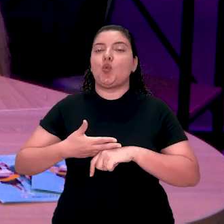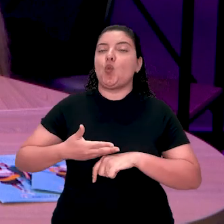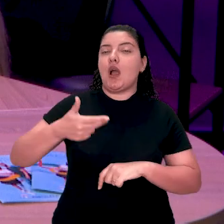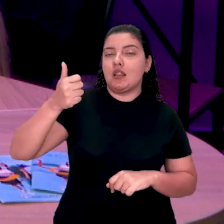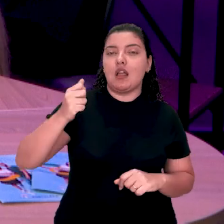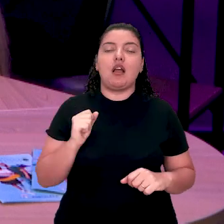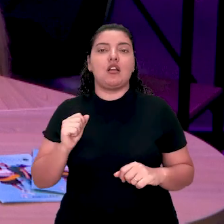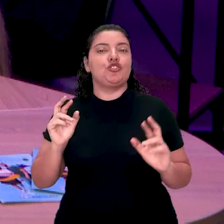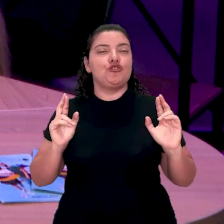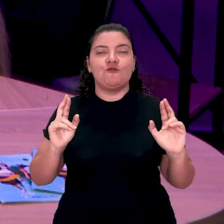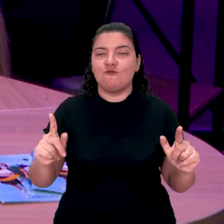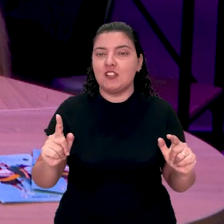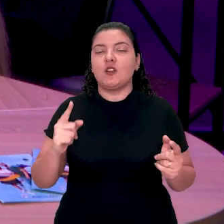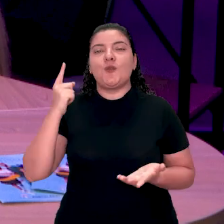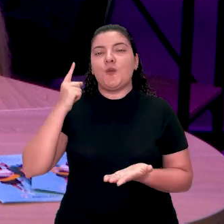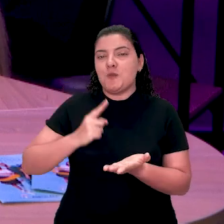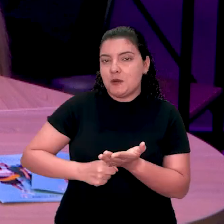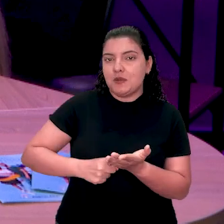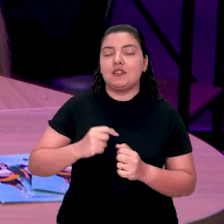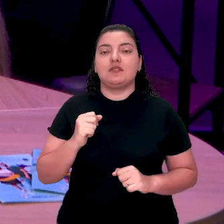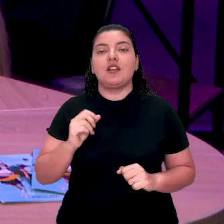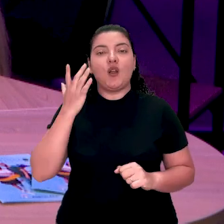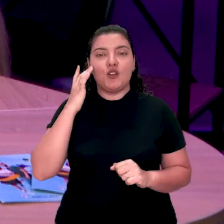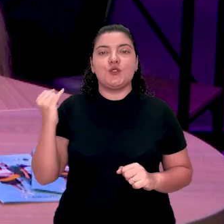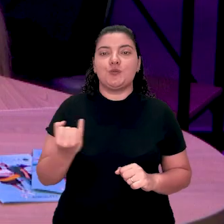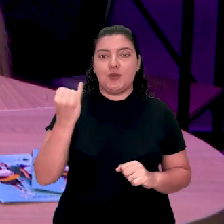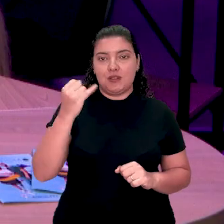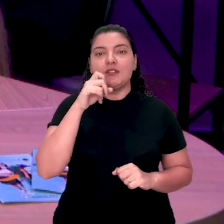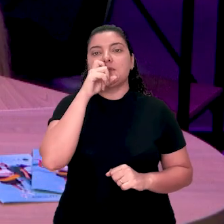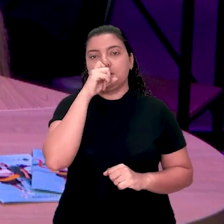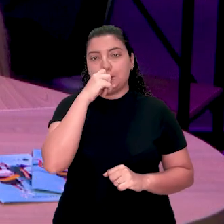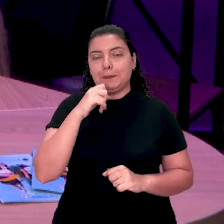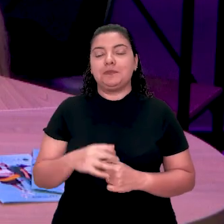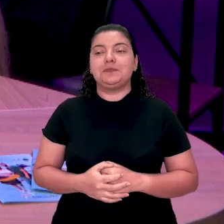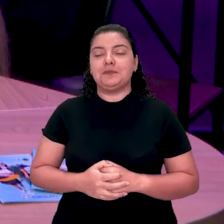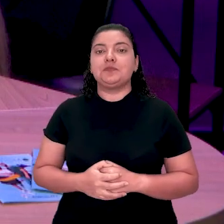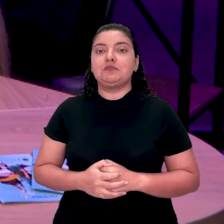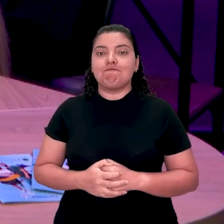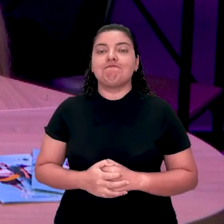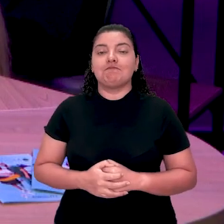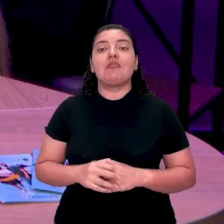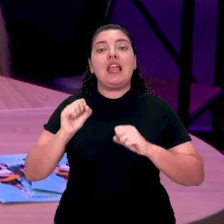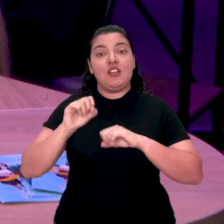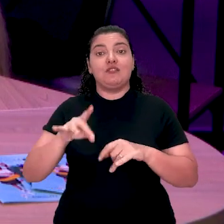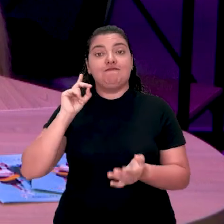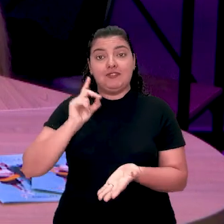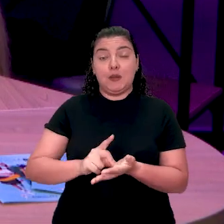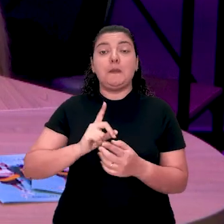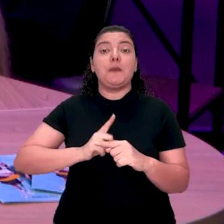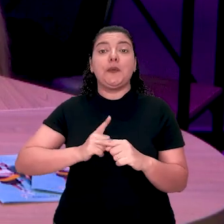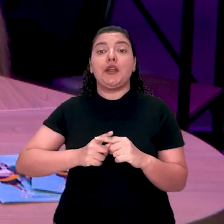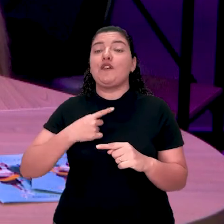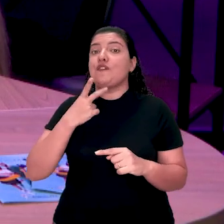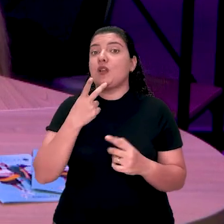qualidade, diferenciado, de compromisso. Eu acho que isso é muito importante. A missão de verdade, né? Pegar a missão de educar realmente, porque